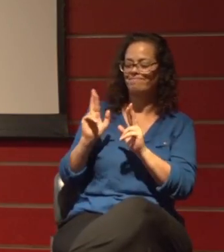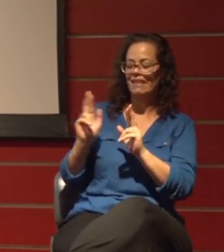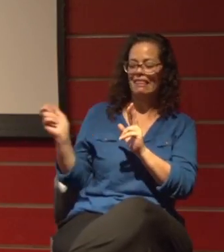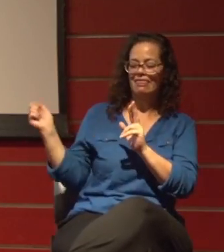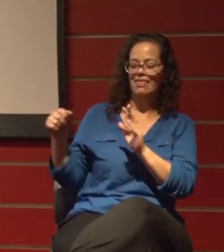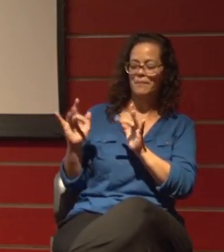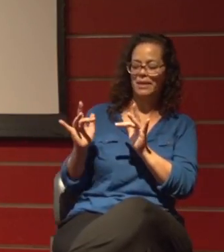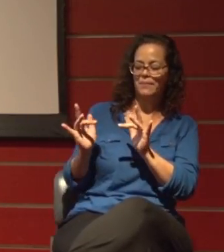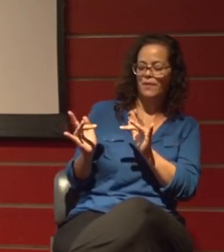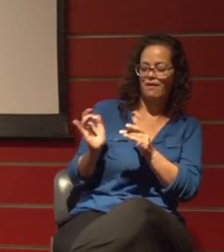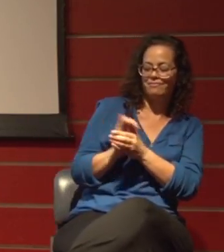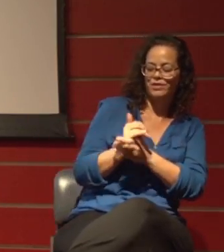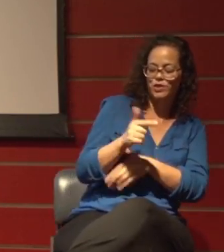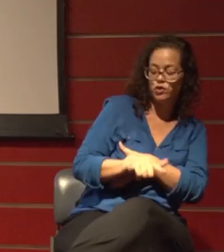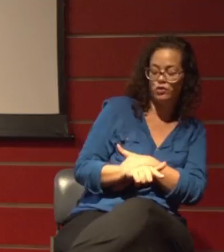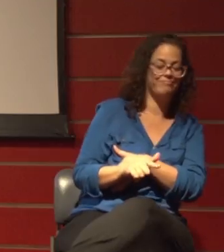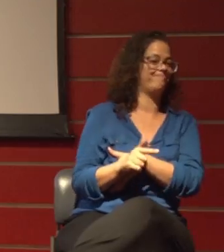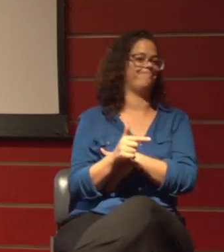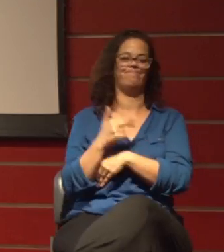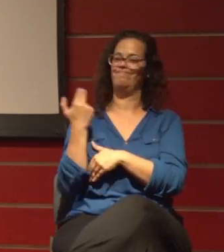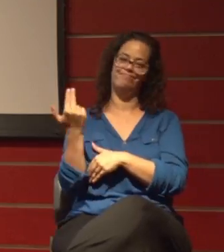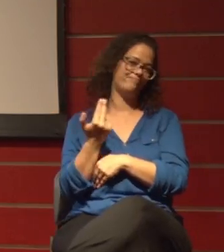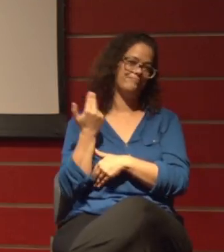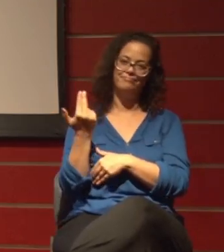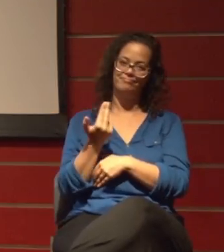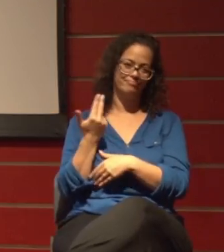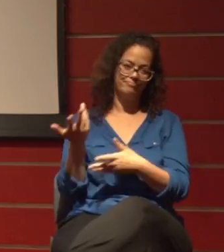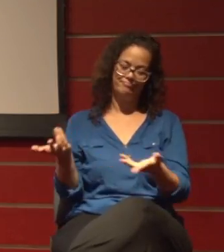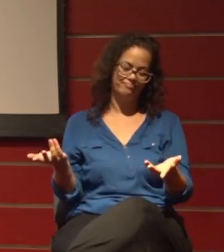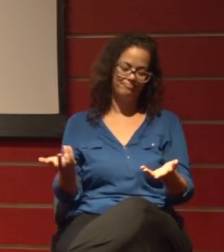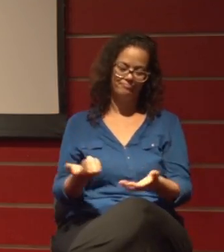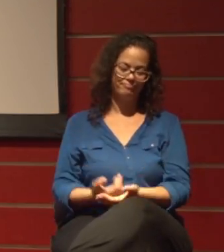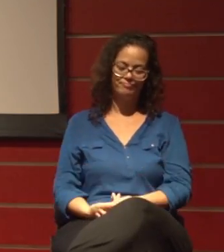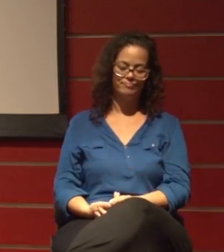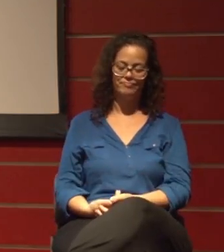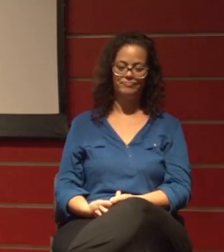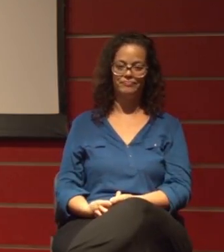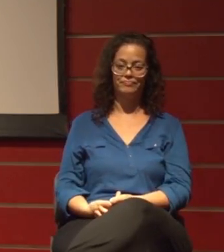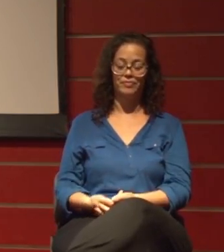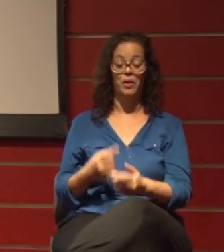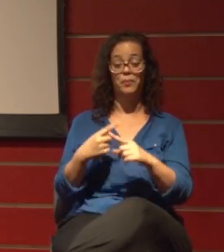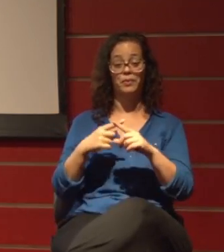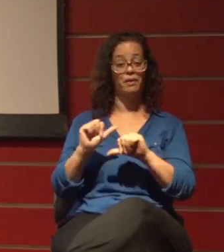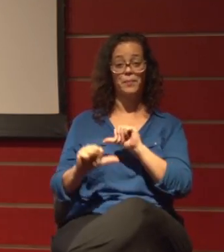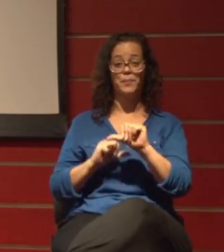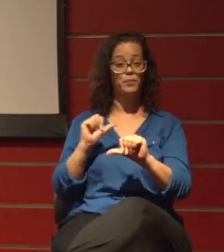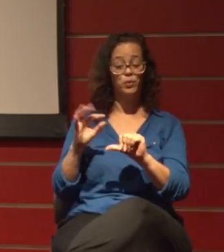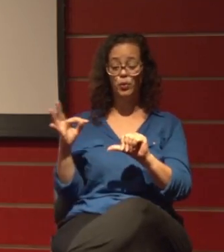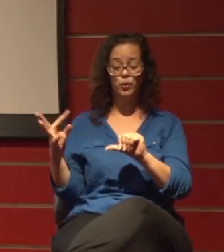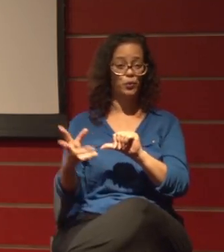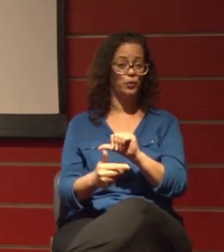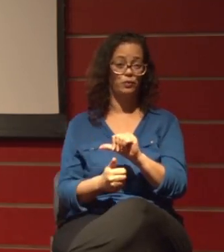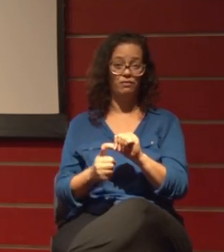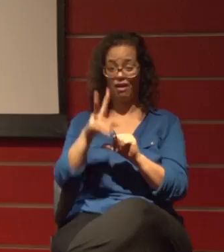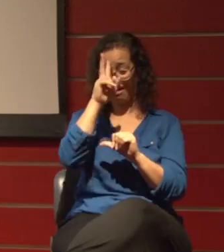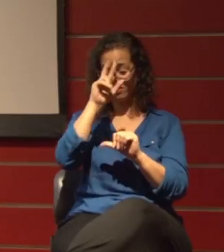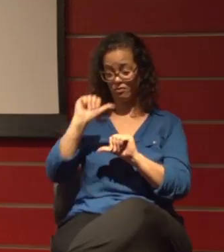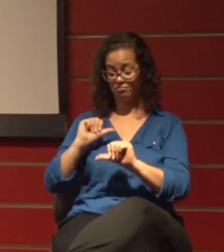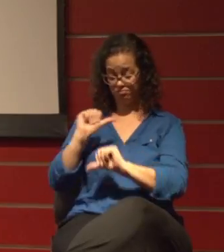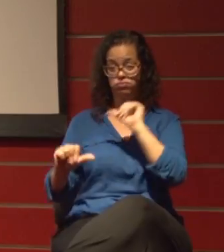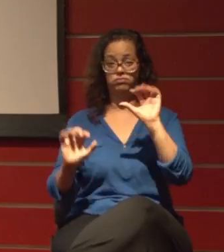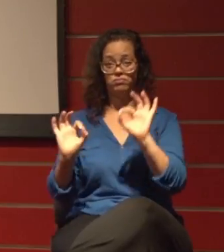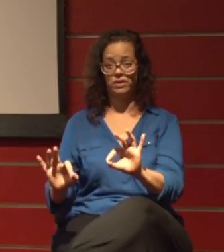novamente não vai mais acontecer né Eh é mudou mudou tudo na na vida